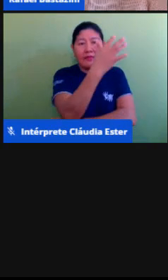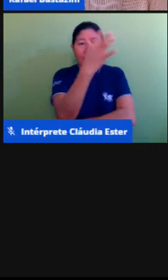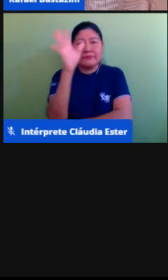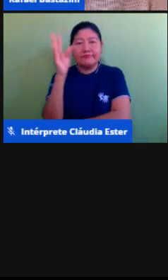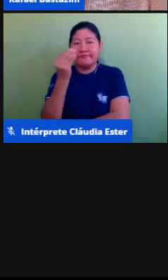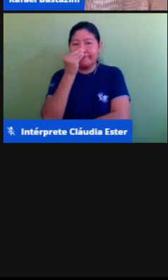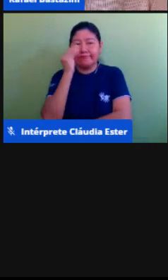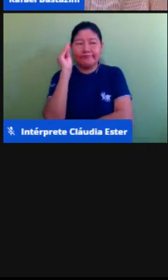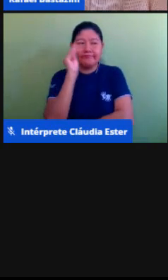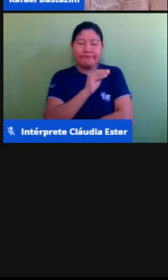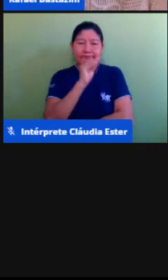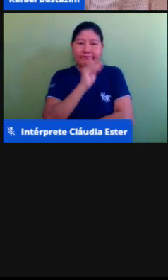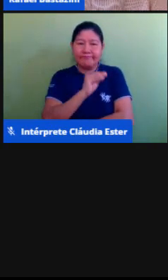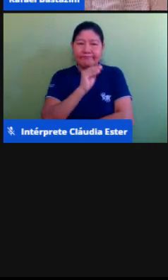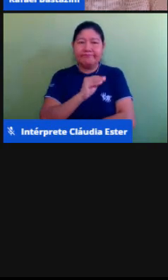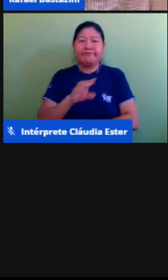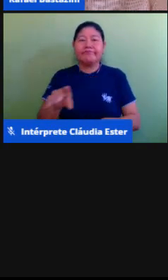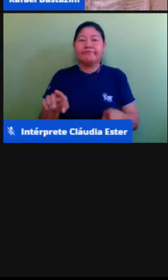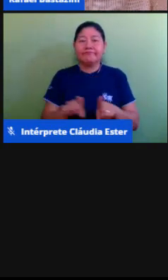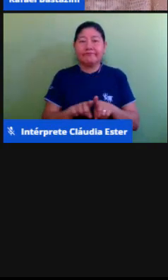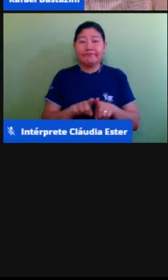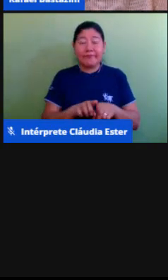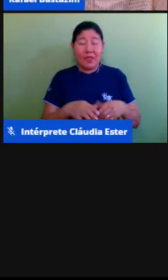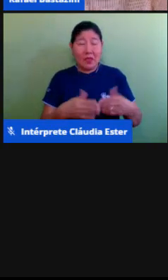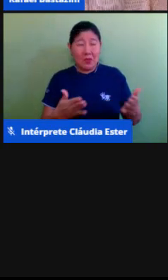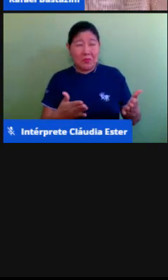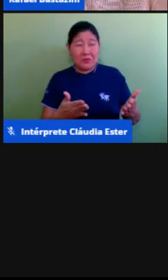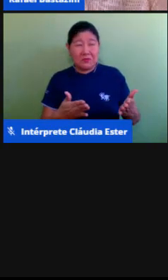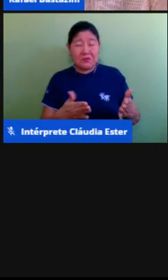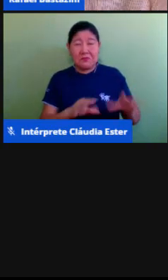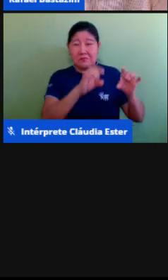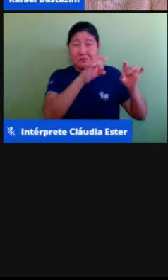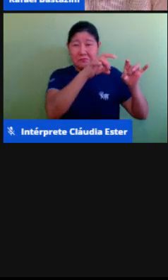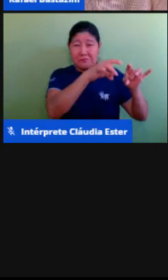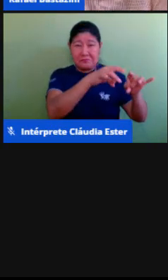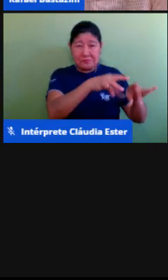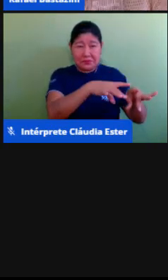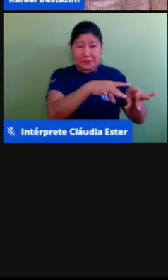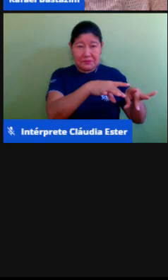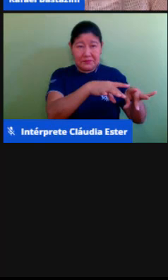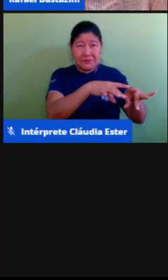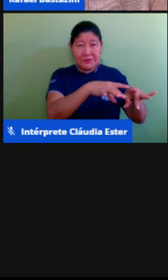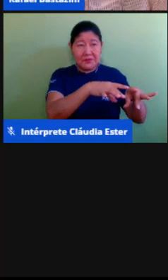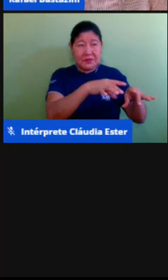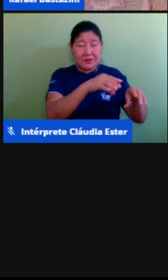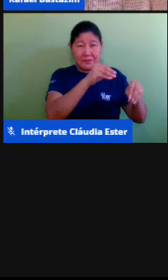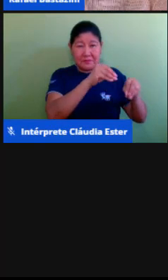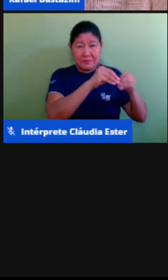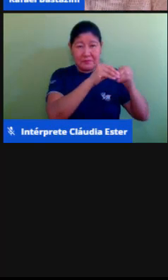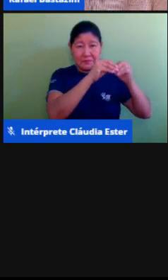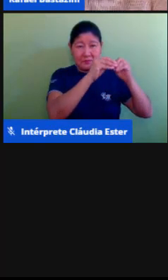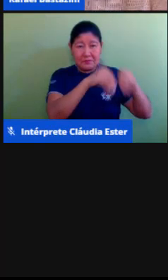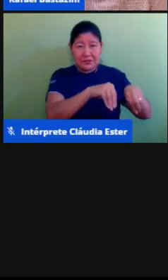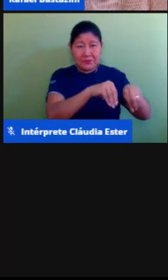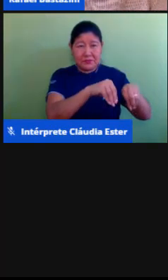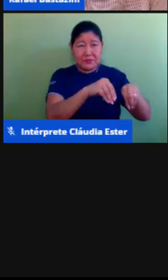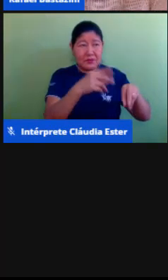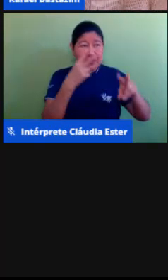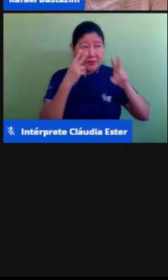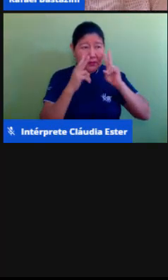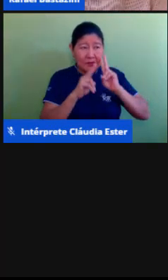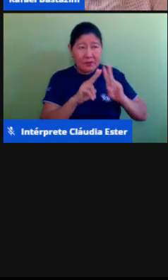obviamente, formas espaciais precárias e aquela população que é expoliada a partir dos